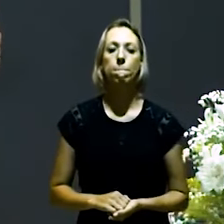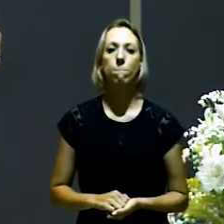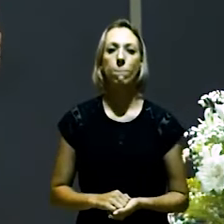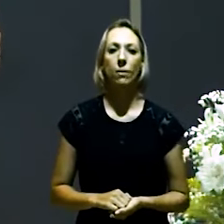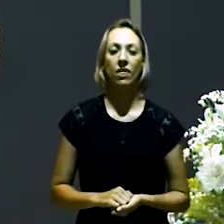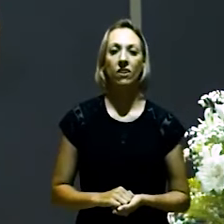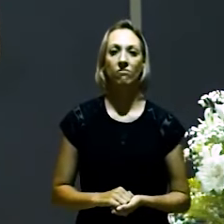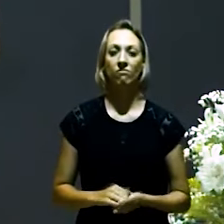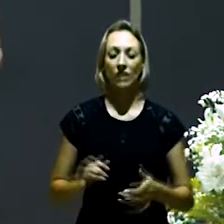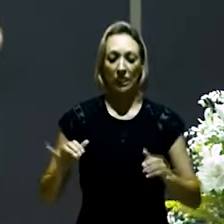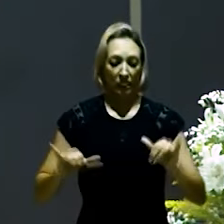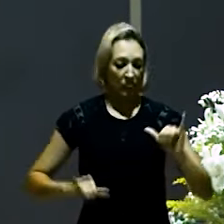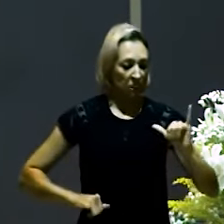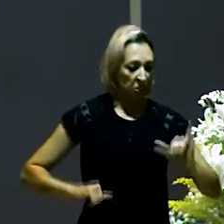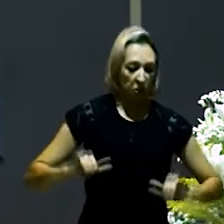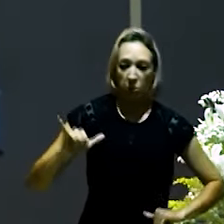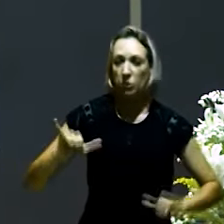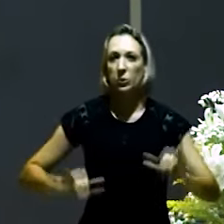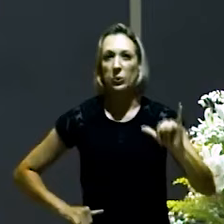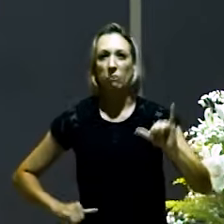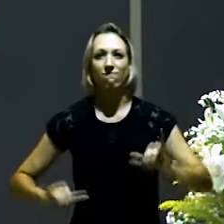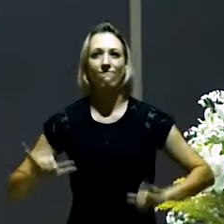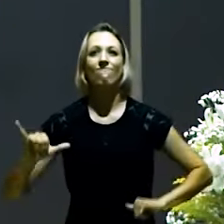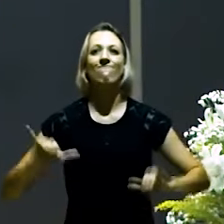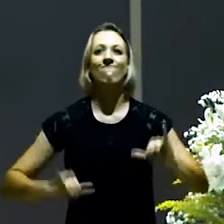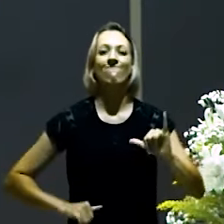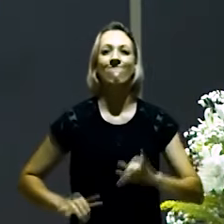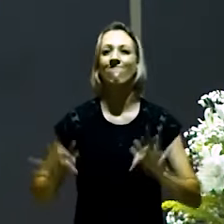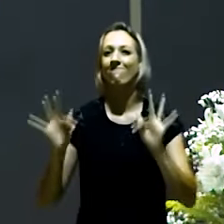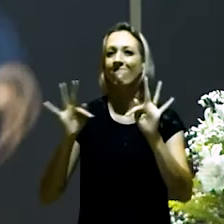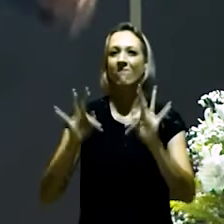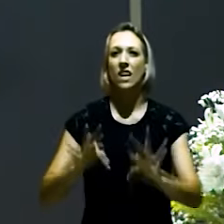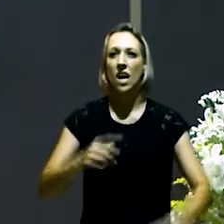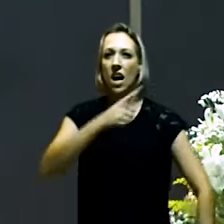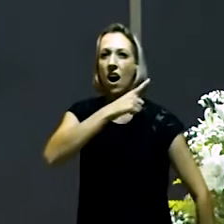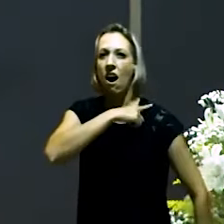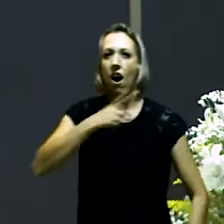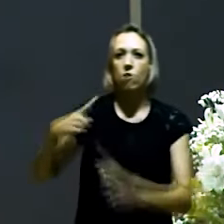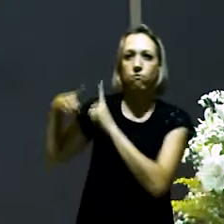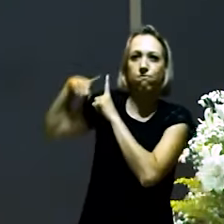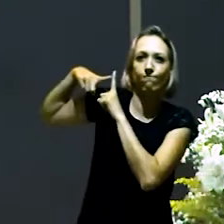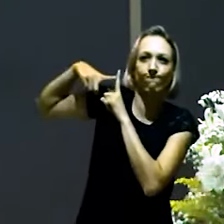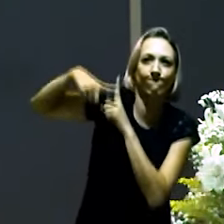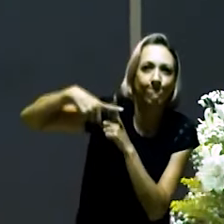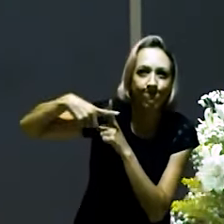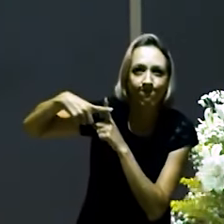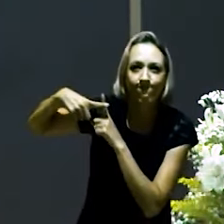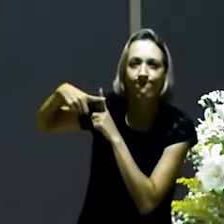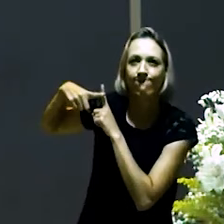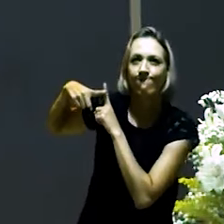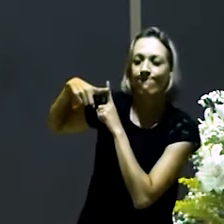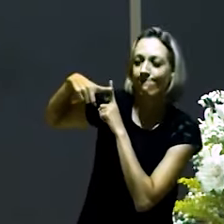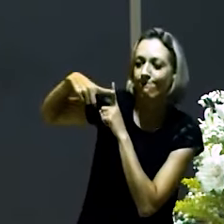Como se não bastasse as dores do seu corpo, colocaram sobre os seus ombros uma cruz e o